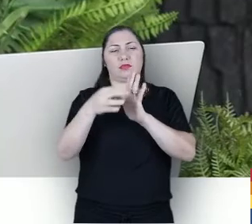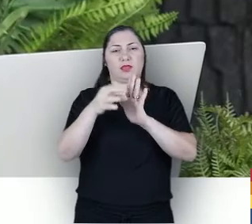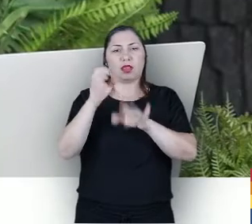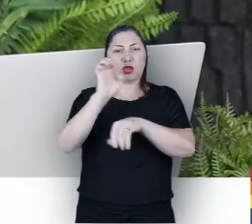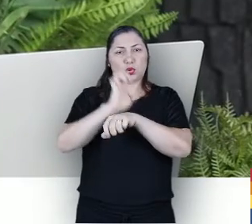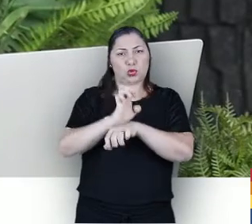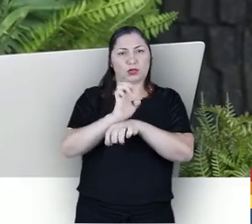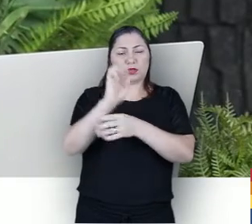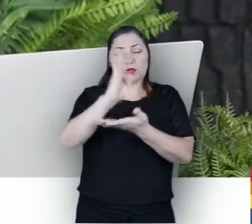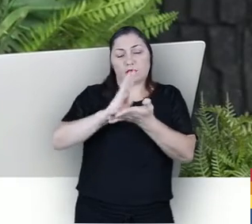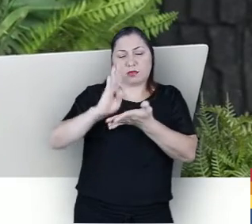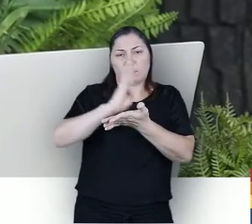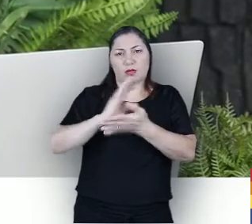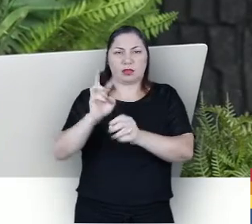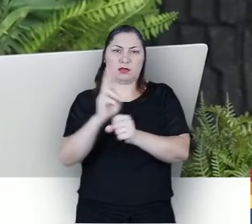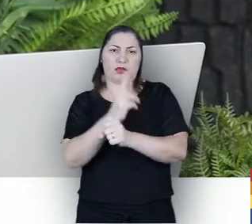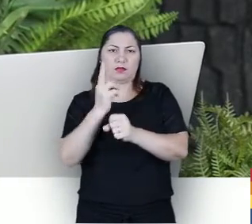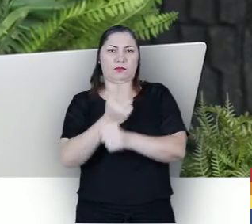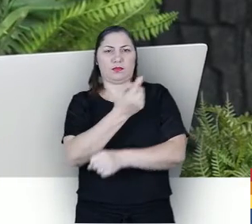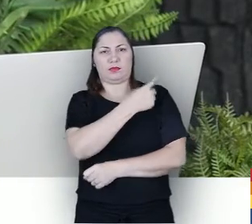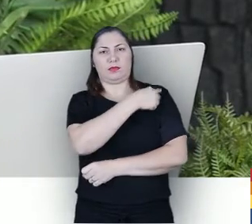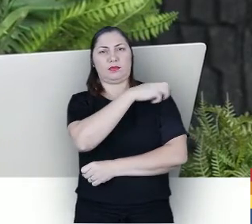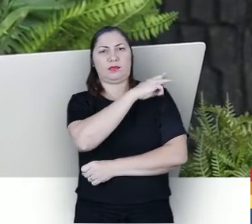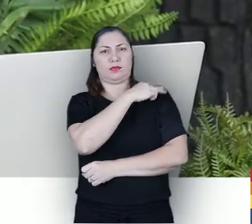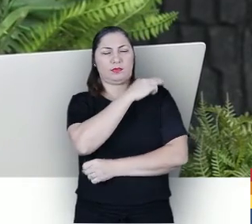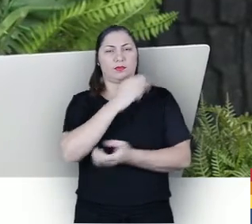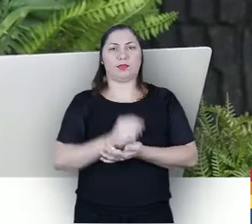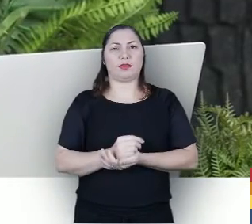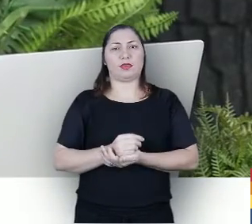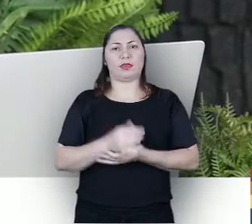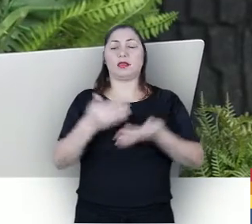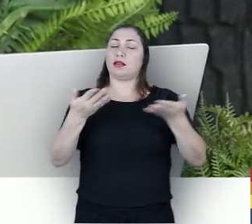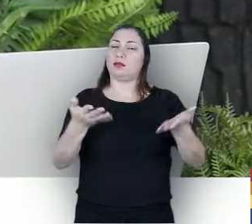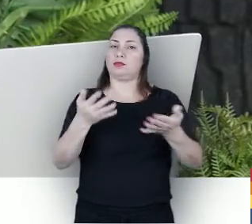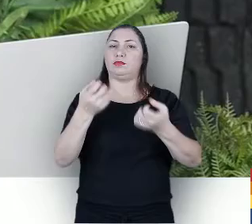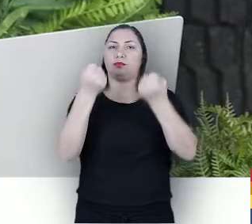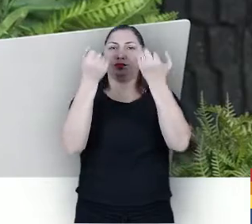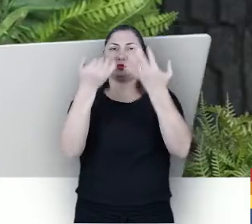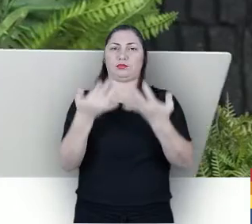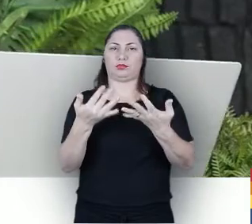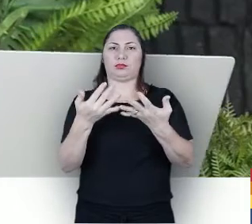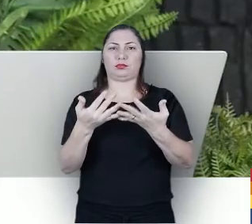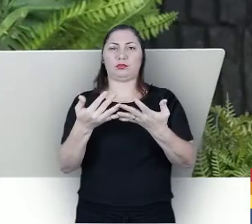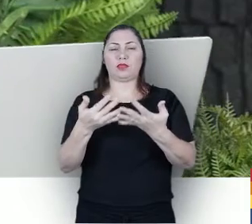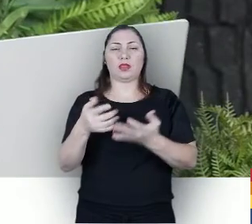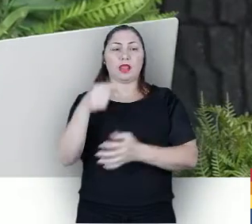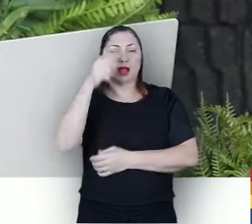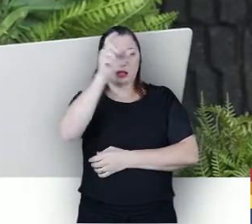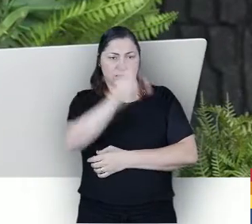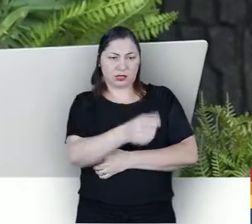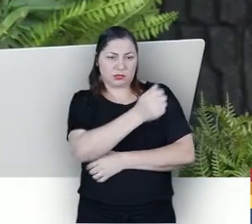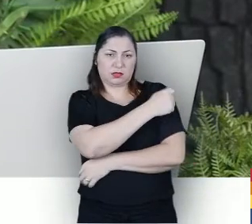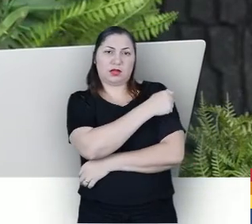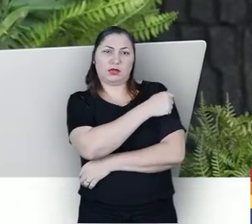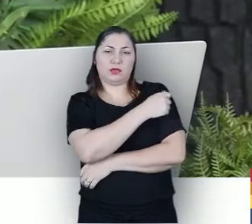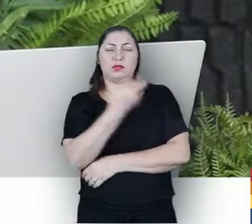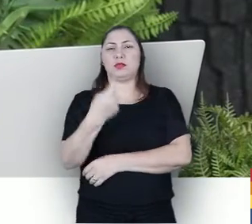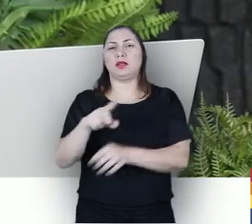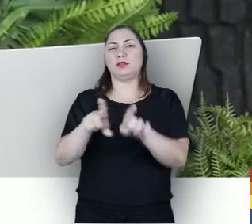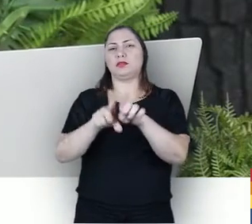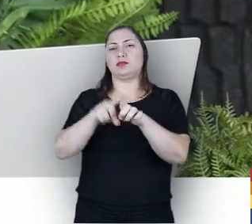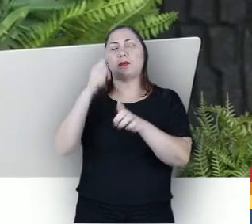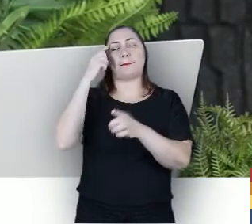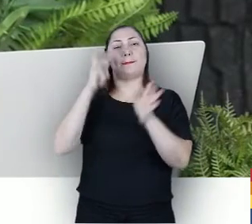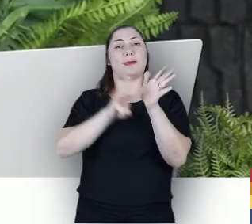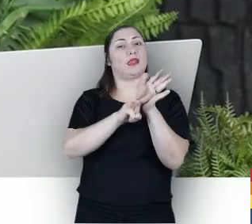muito importante, principalmente agora nesse currículo, né, do Estado, com base na reformulação do ensino